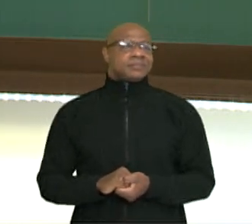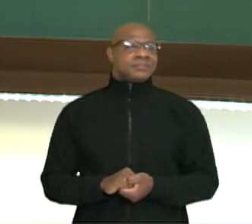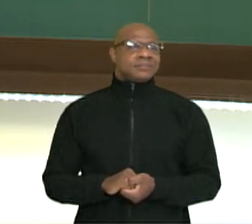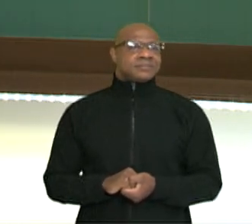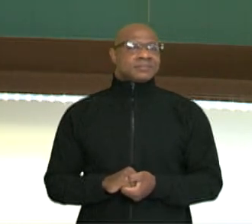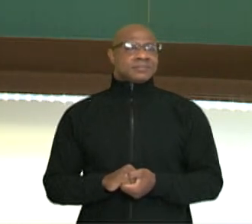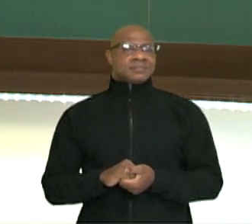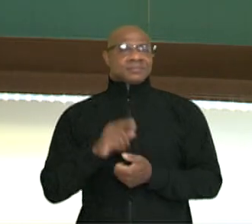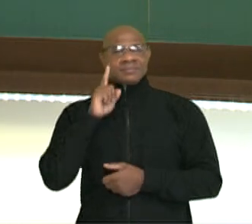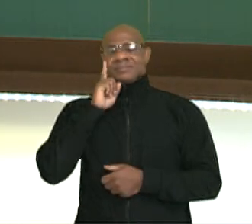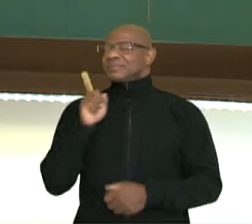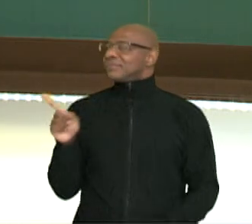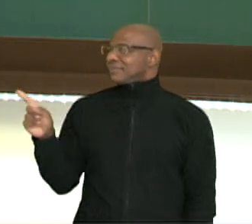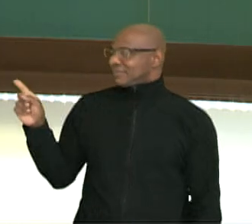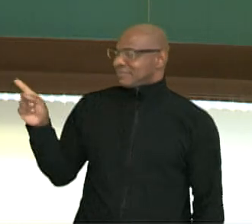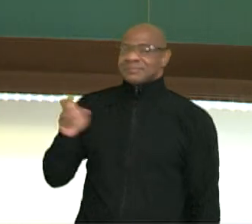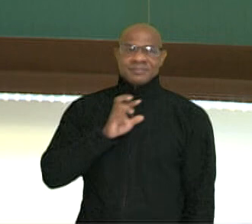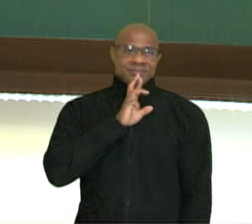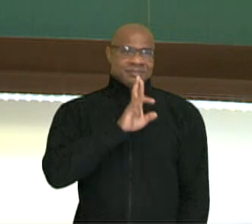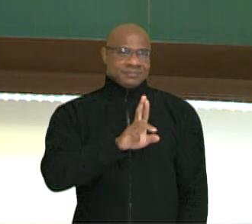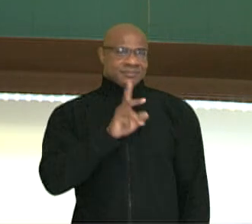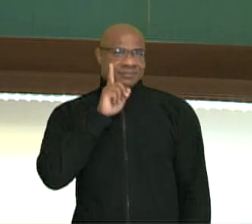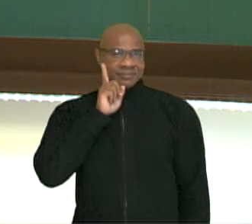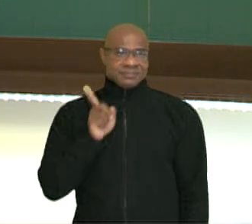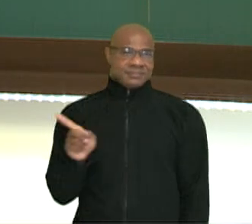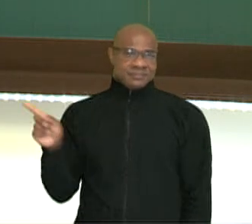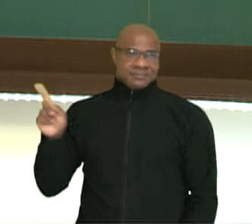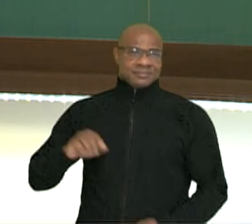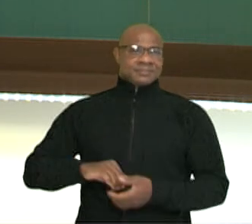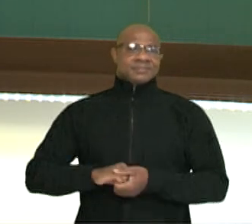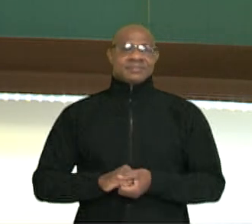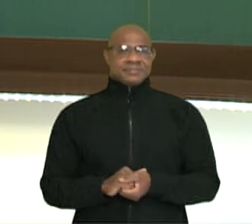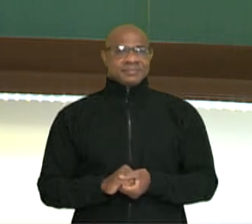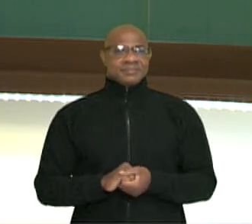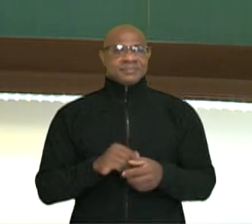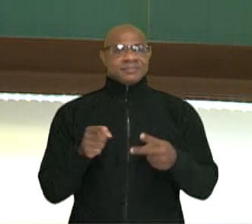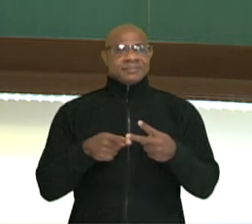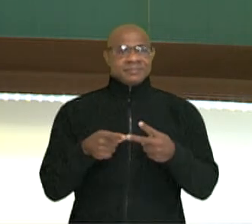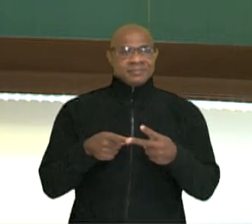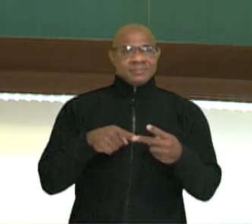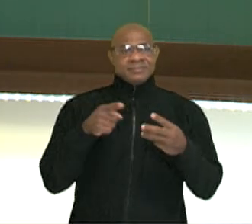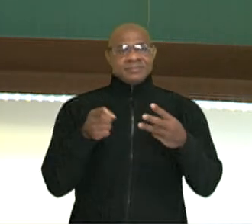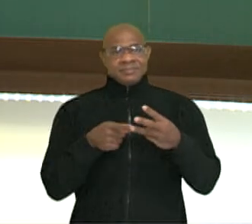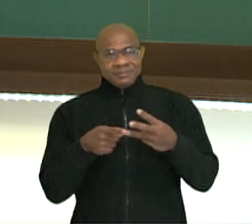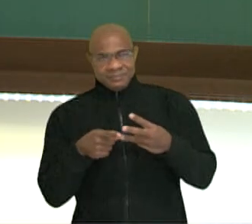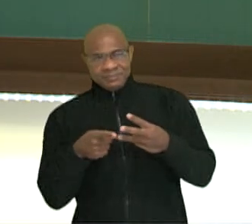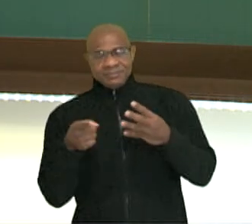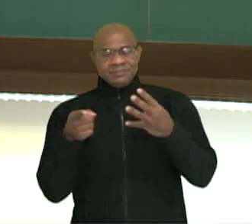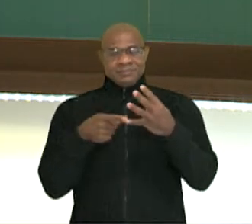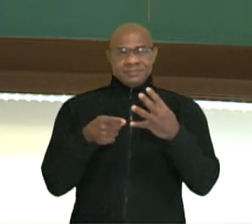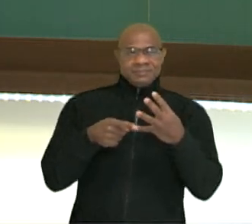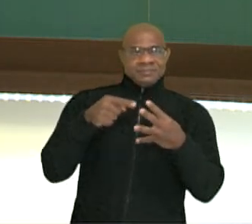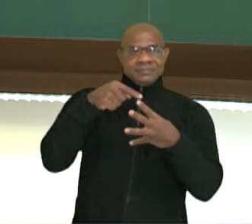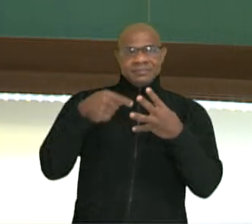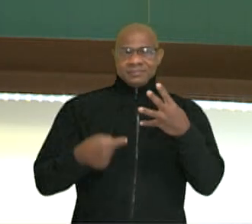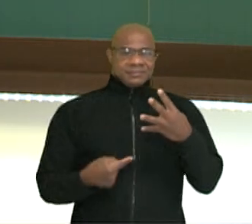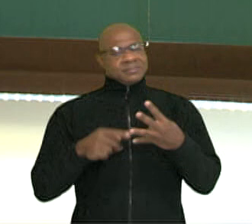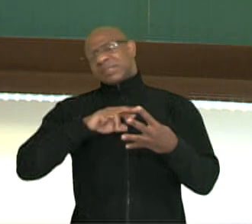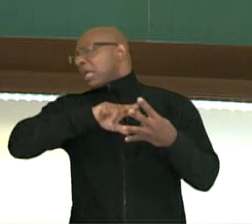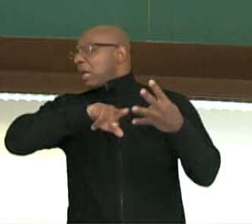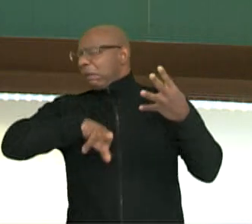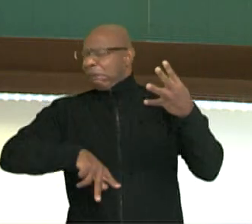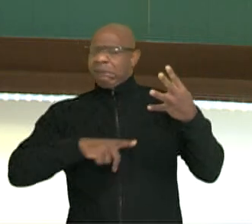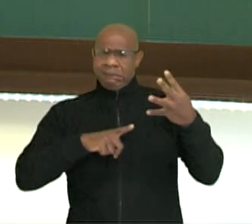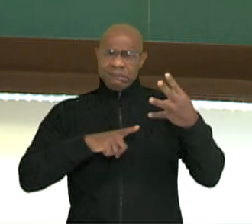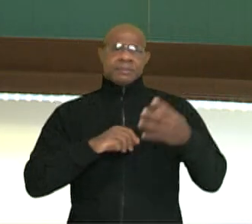eles vlogs, né, que não é um blog através de vídeo, games, karaokê, músicas, entre